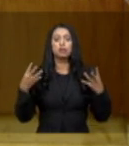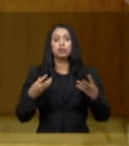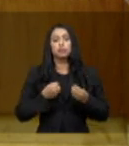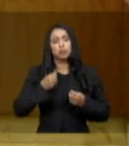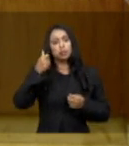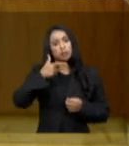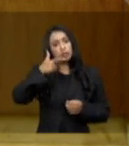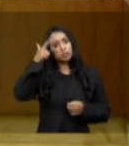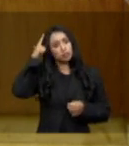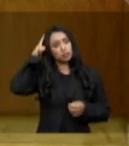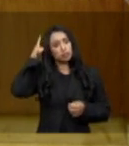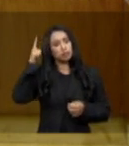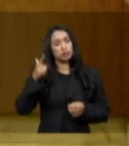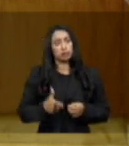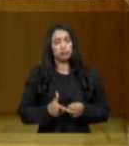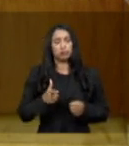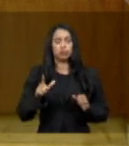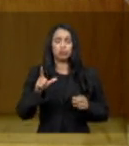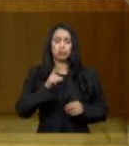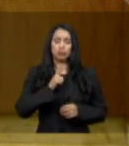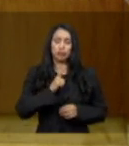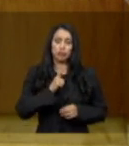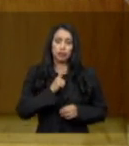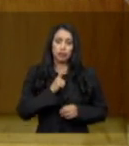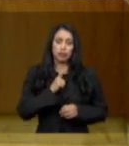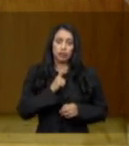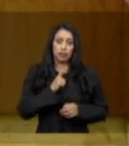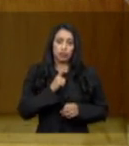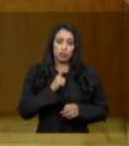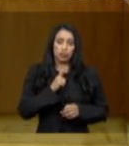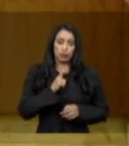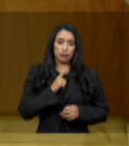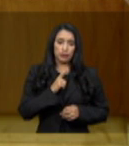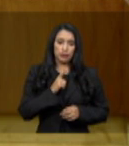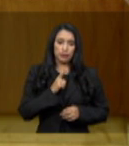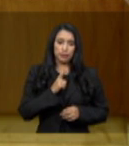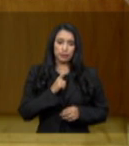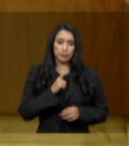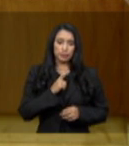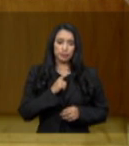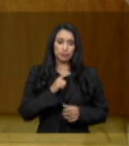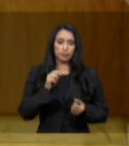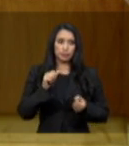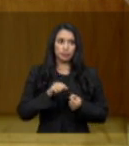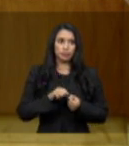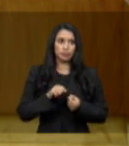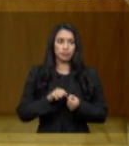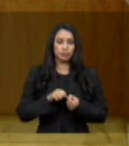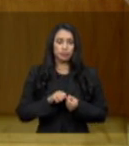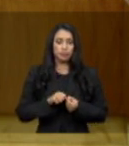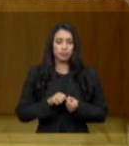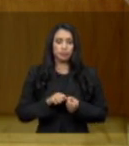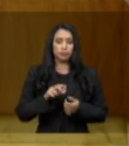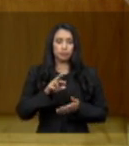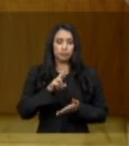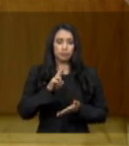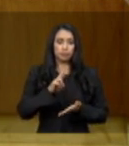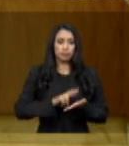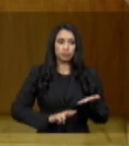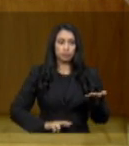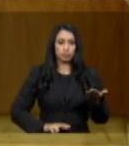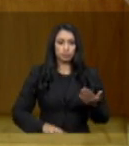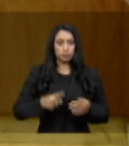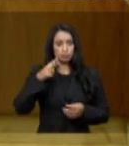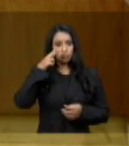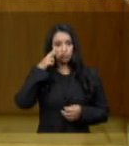não referendo mas proposições as conclama ções feitas pelo ministro relator para não parecer numa